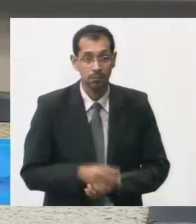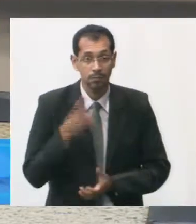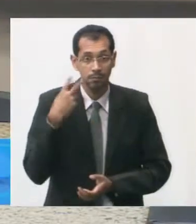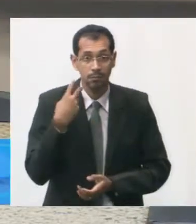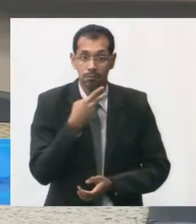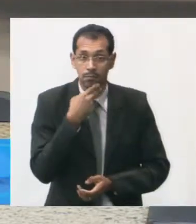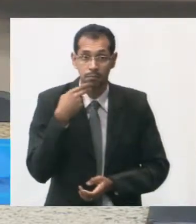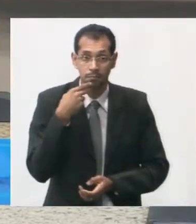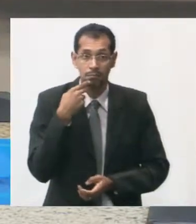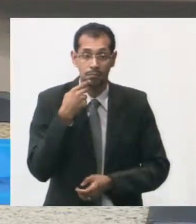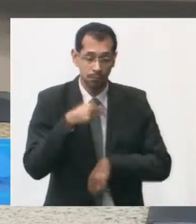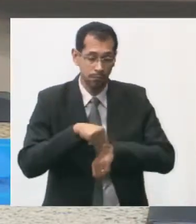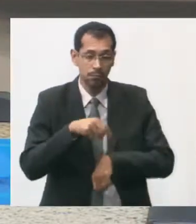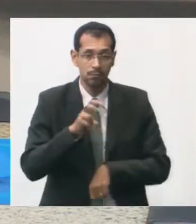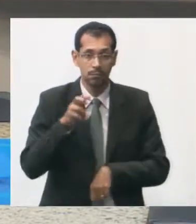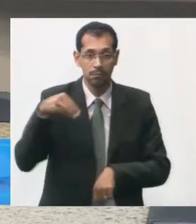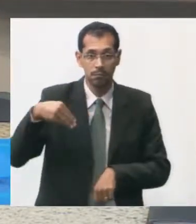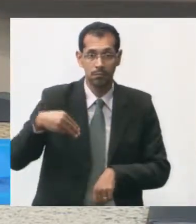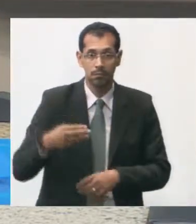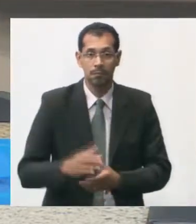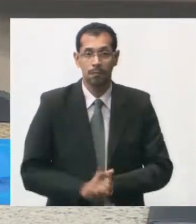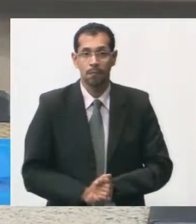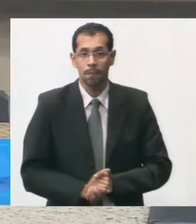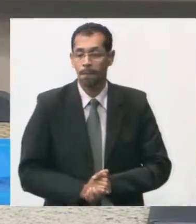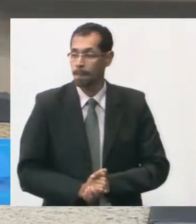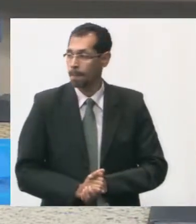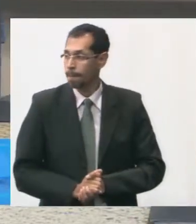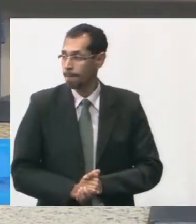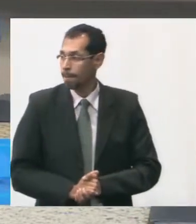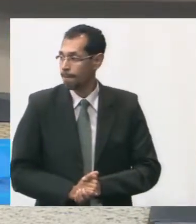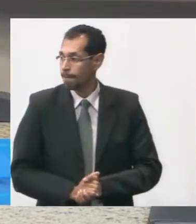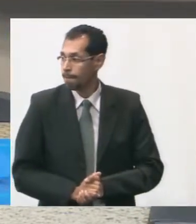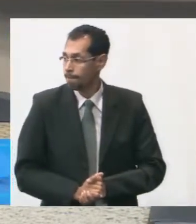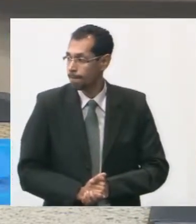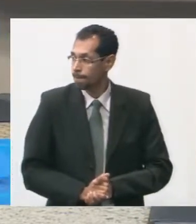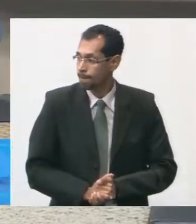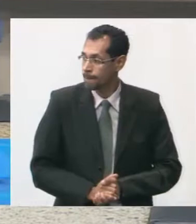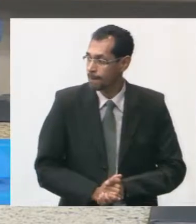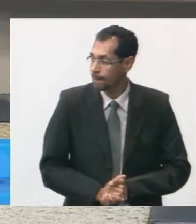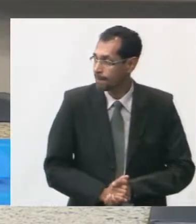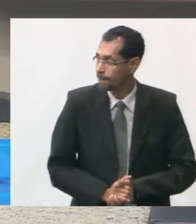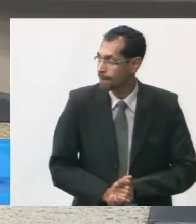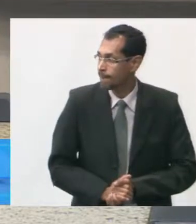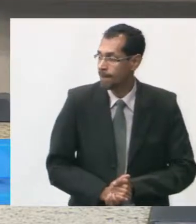a matéria, vereador Davi Ismael, me leve junto com vocês.